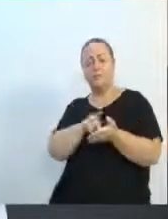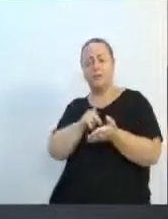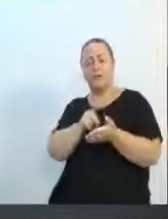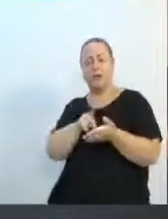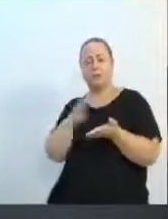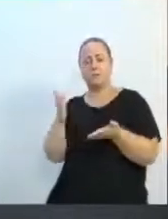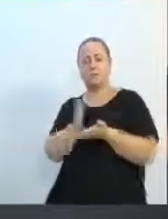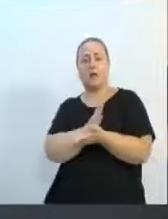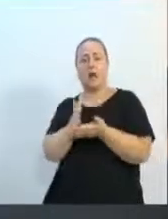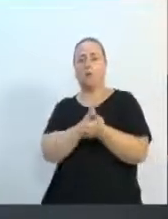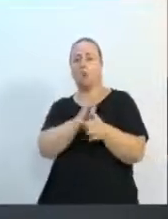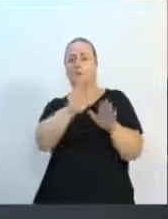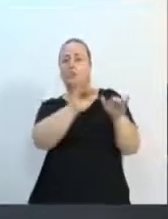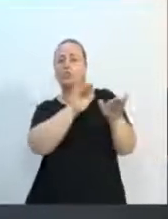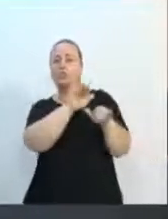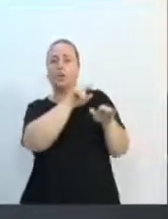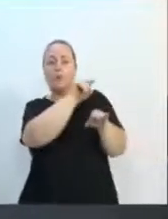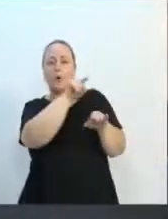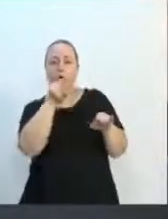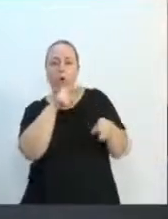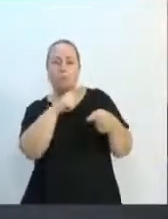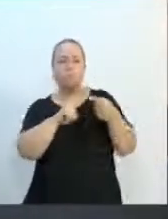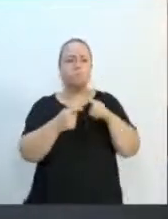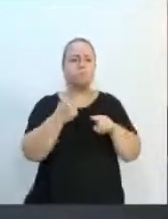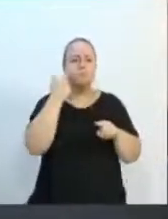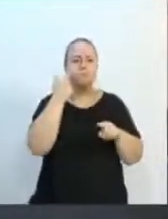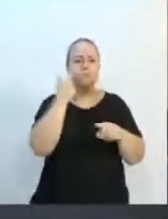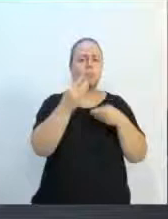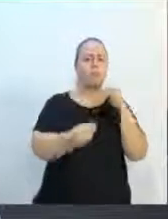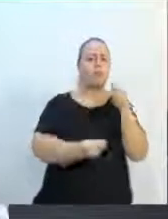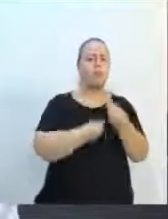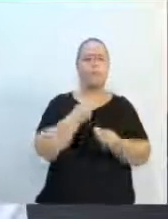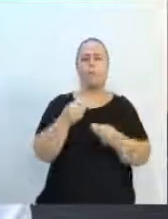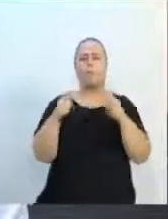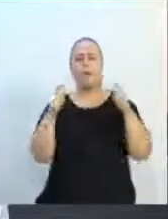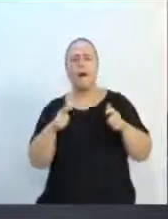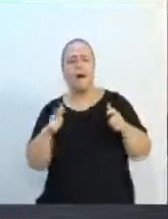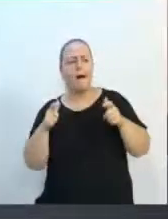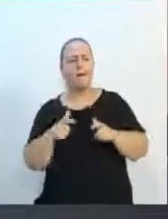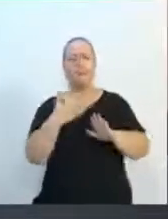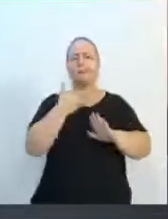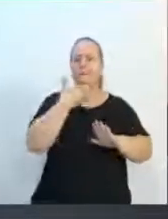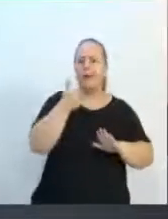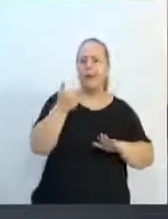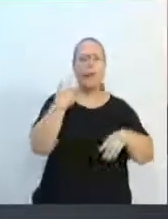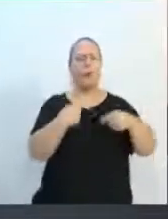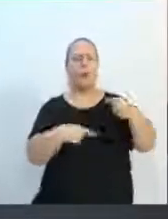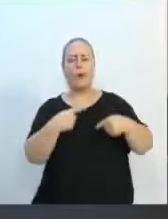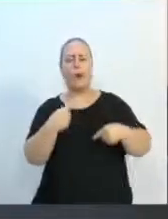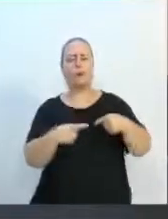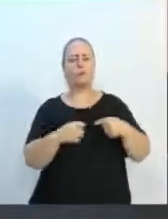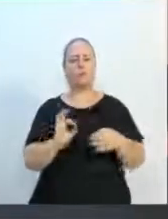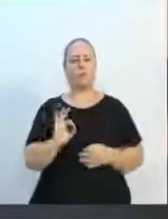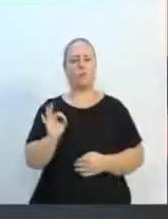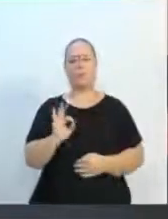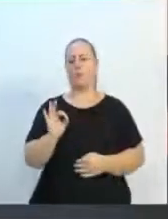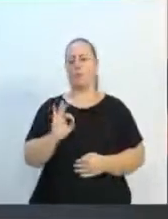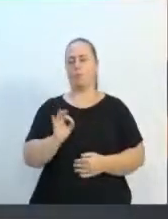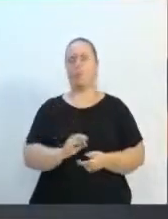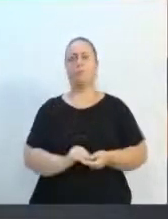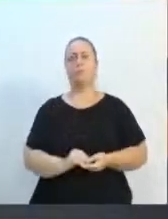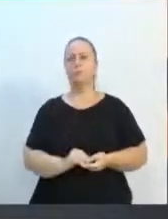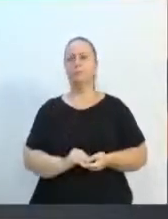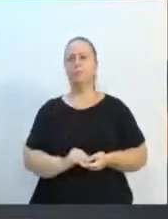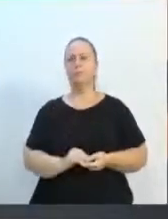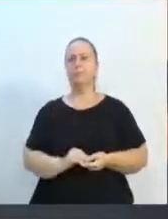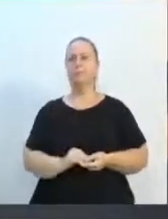chamados para conversar. Em que posição era, de que forma foi a discussão, se era real, duas quadras, foram verdade, vereador,